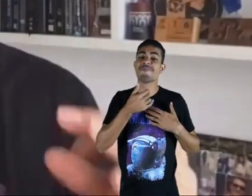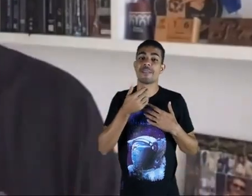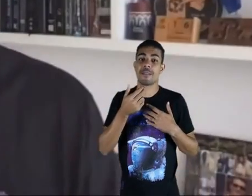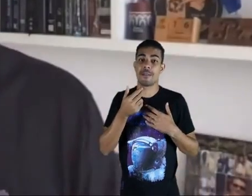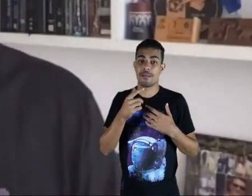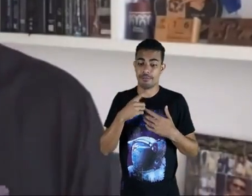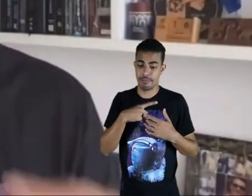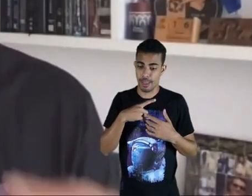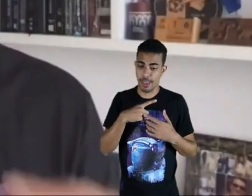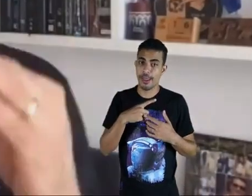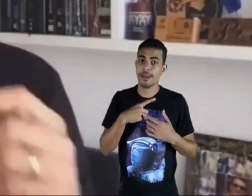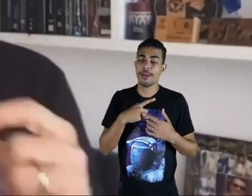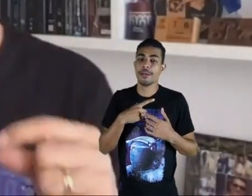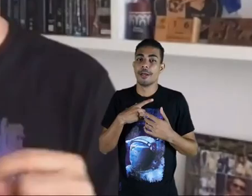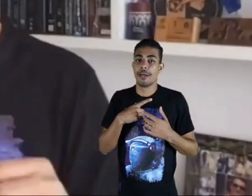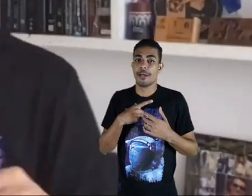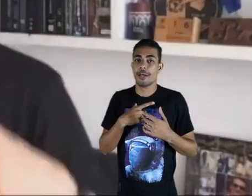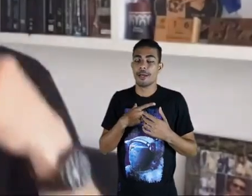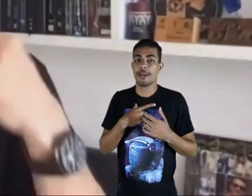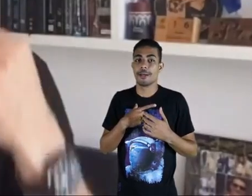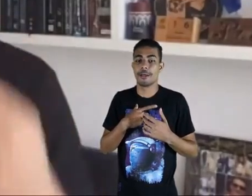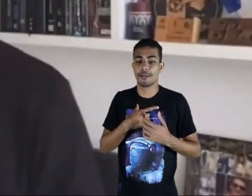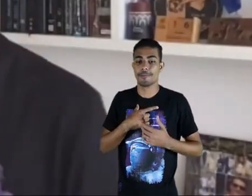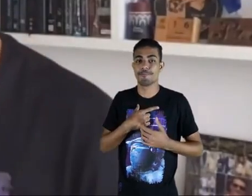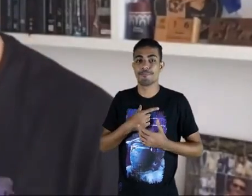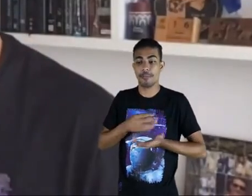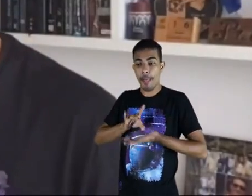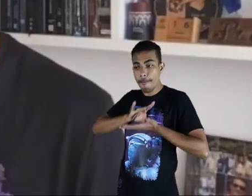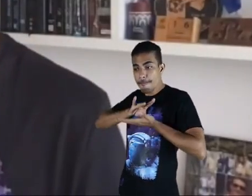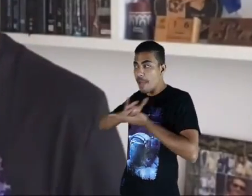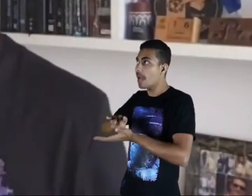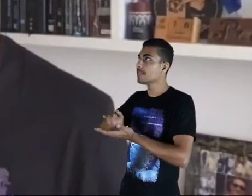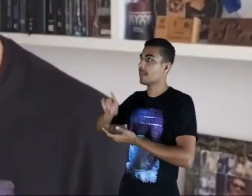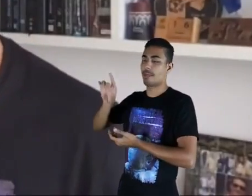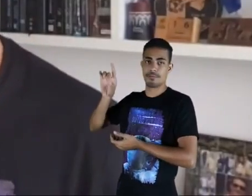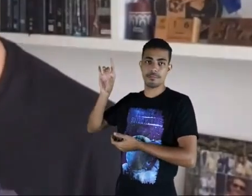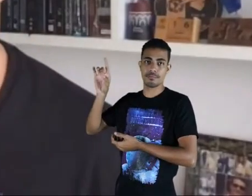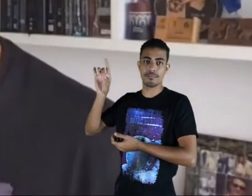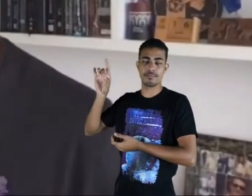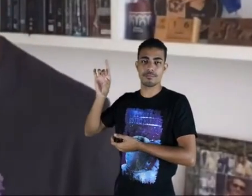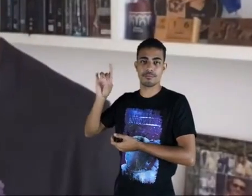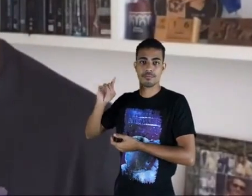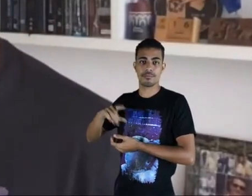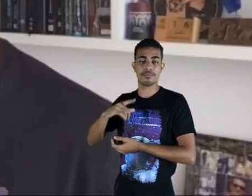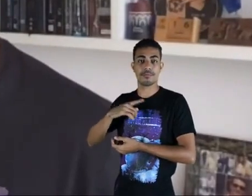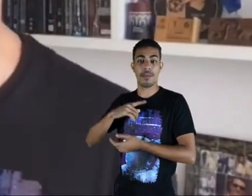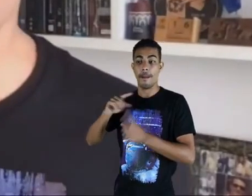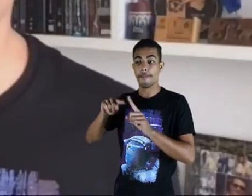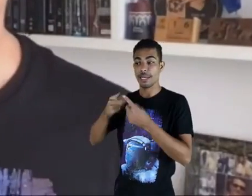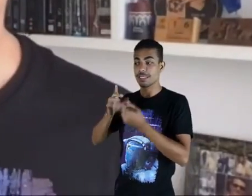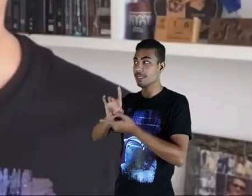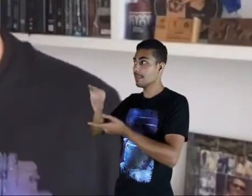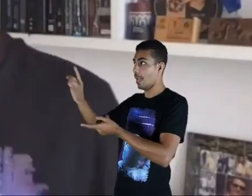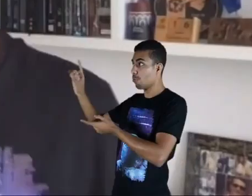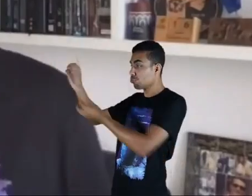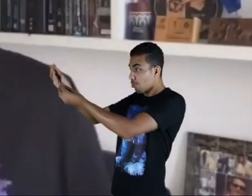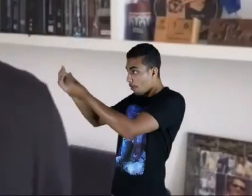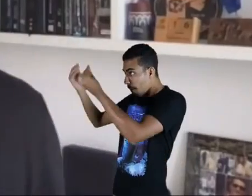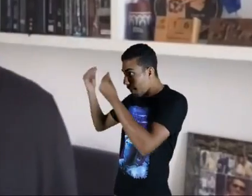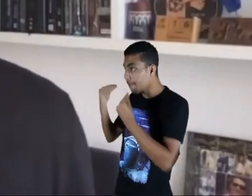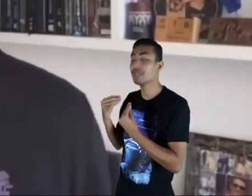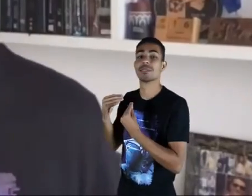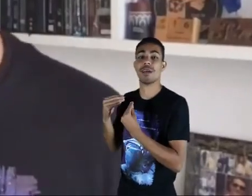barato. Mas agradar a Deus tem uma recompensa eterna garantida. Esse